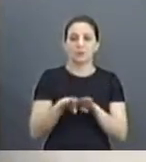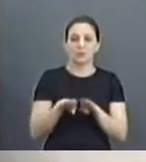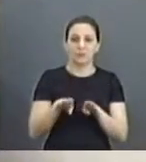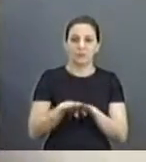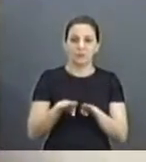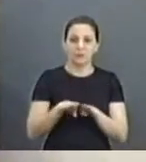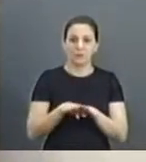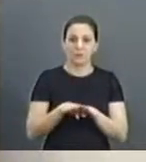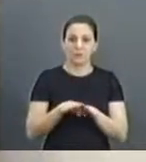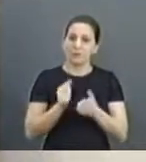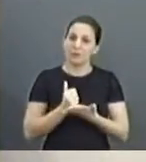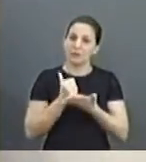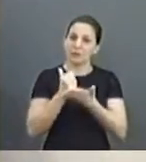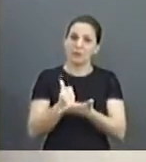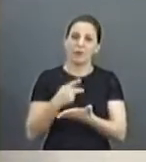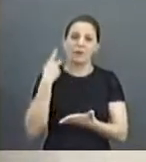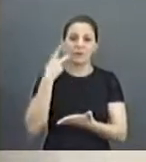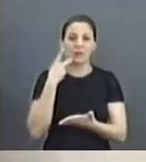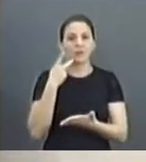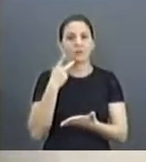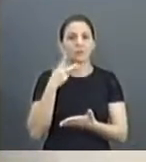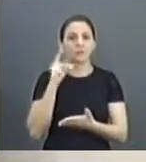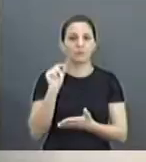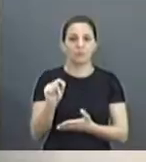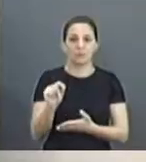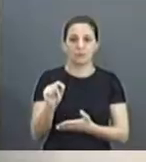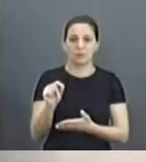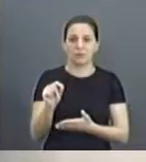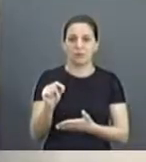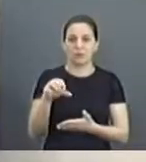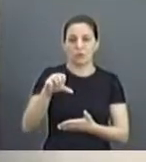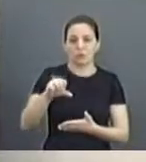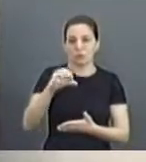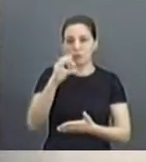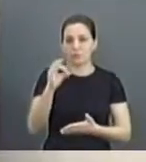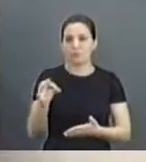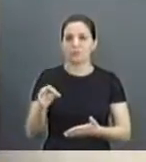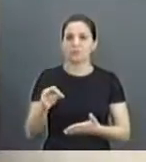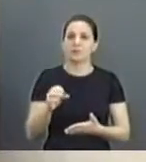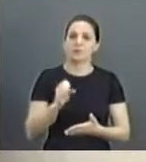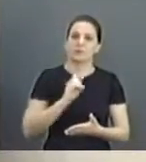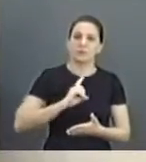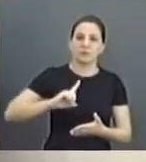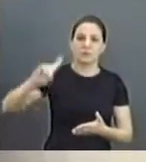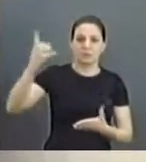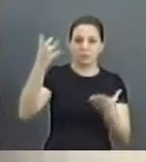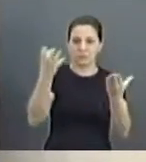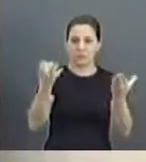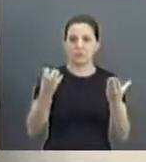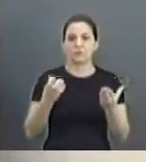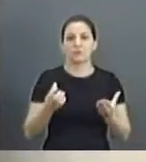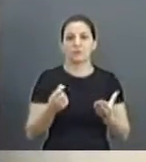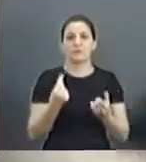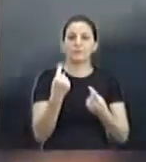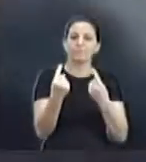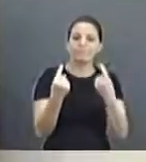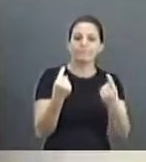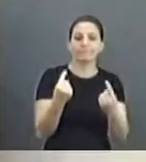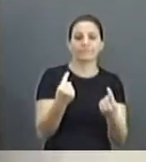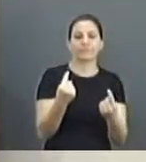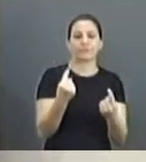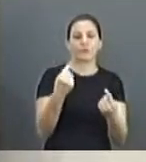apoiar todo todos os vereadores vai apoiar os 9% se deus quiser vai passar aí o unânime